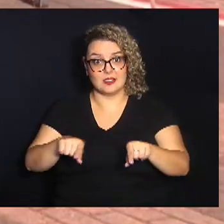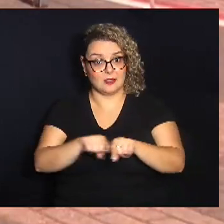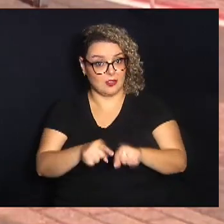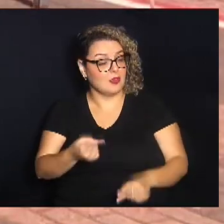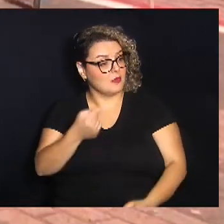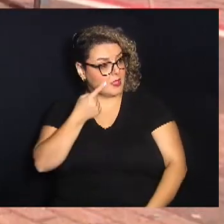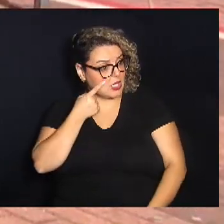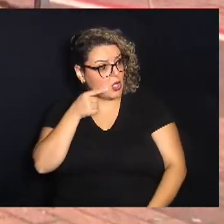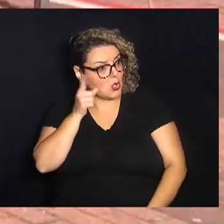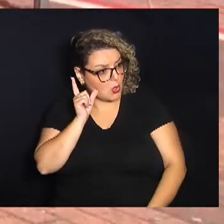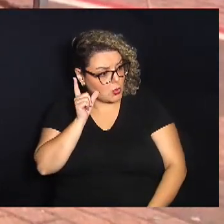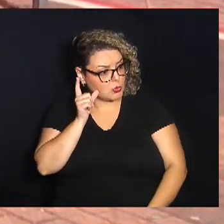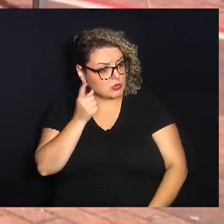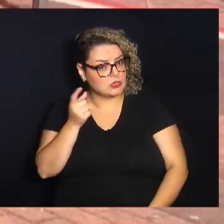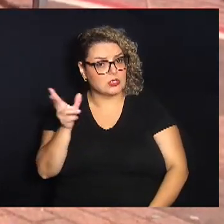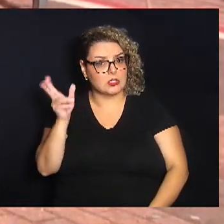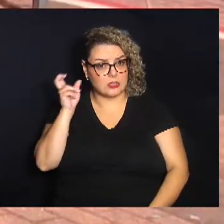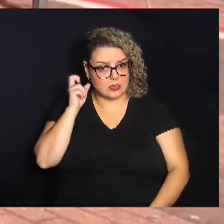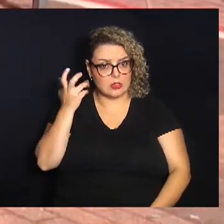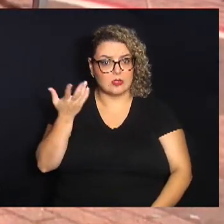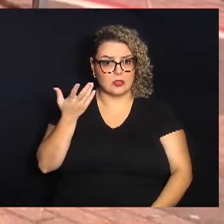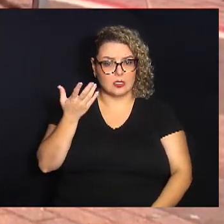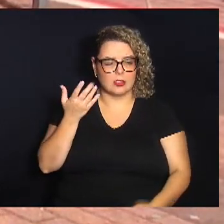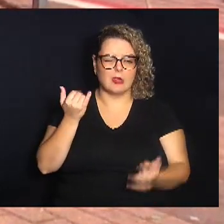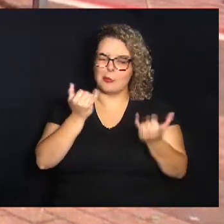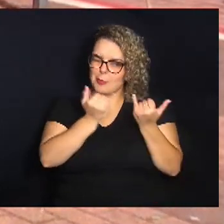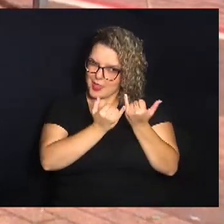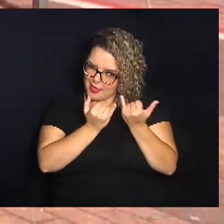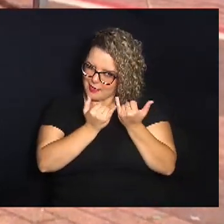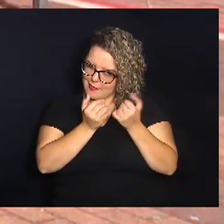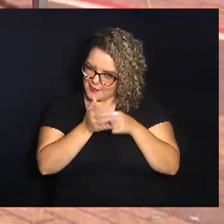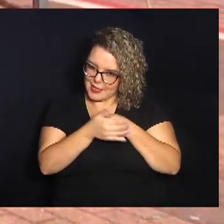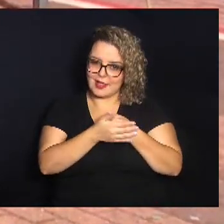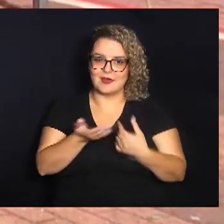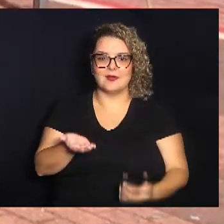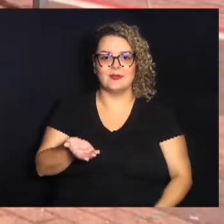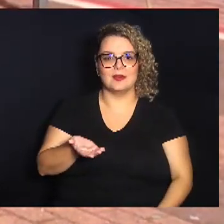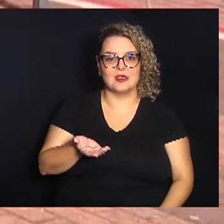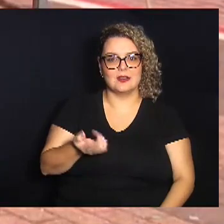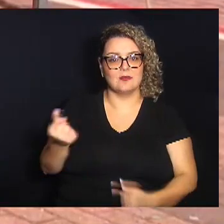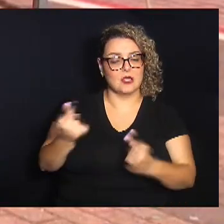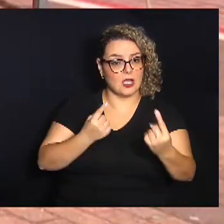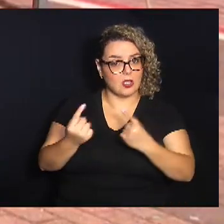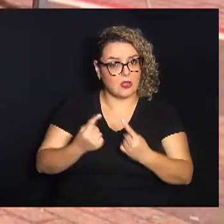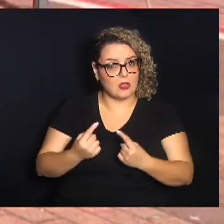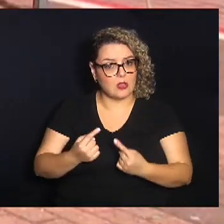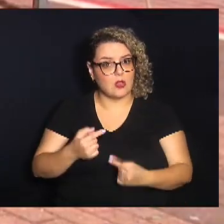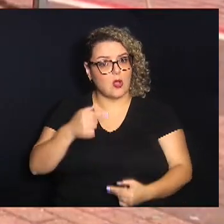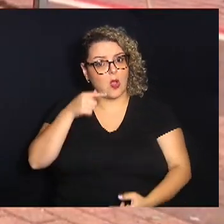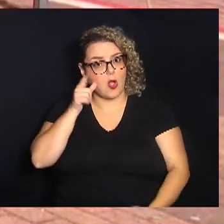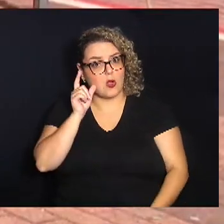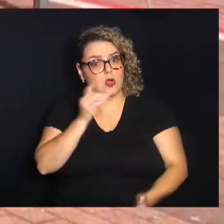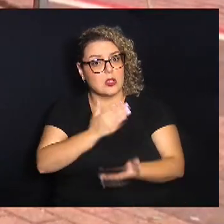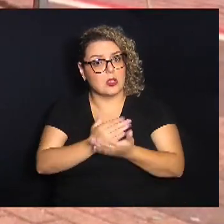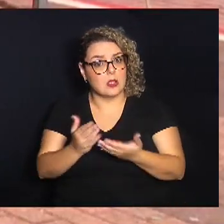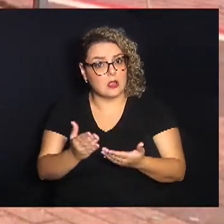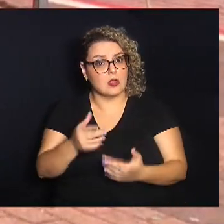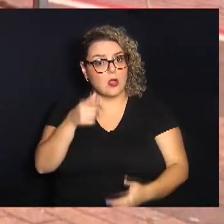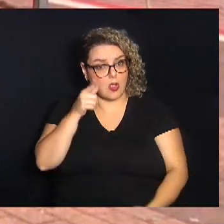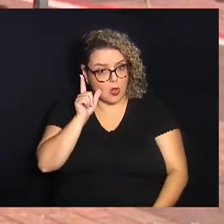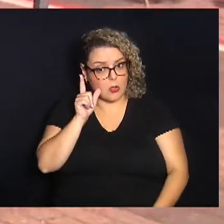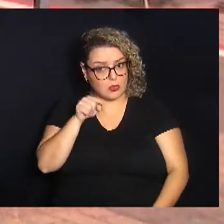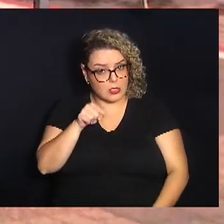visto, ontem que eu estava ouvindo aqui uma fofoca aqui em off, veio aqui pessoas ontem, né, e começaram a estudar ontem